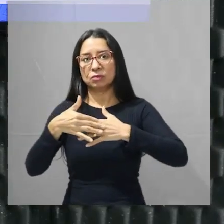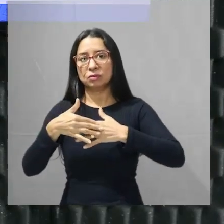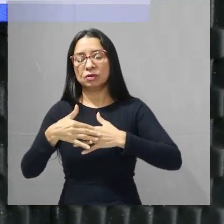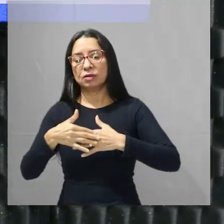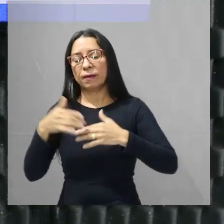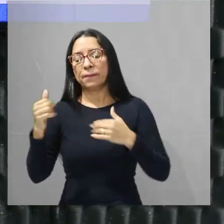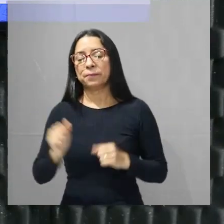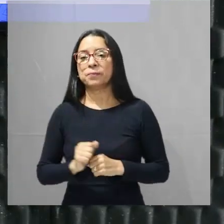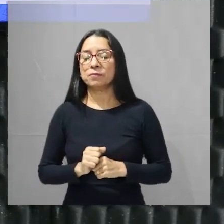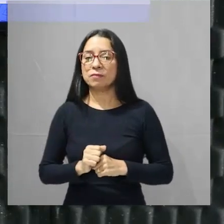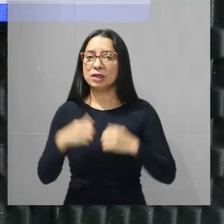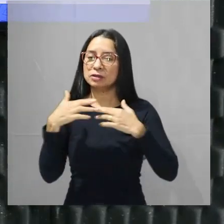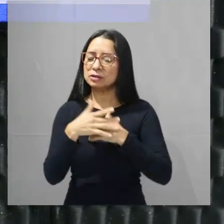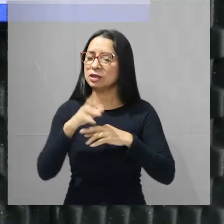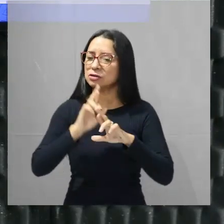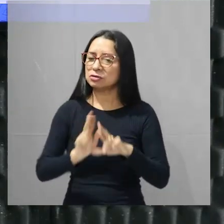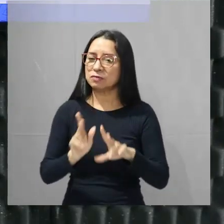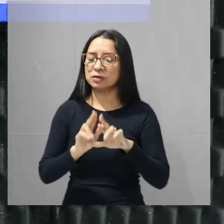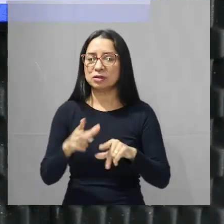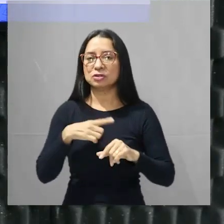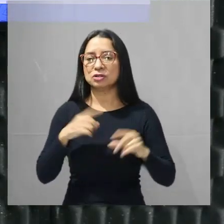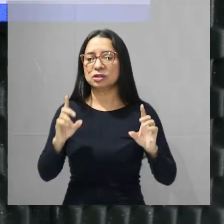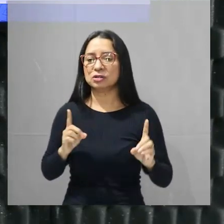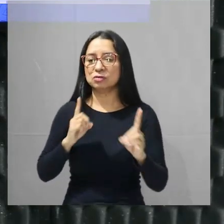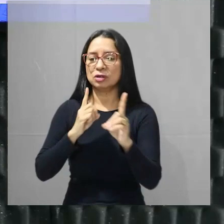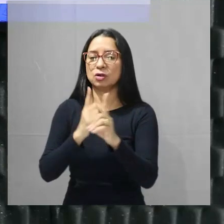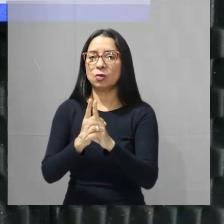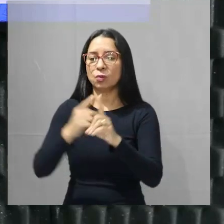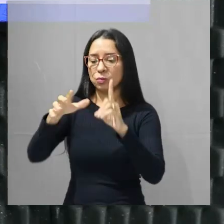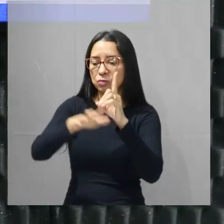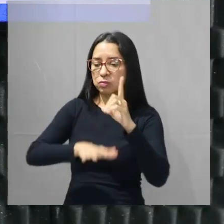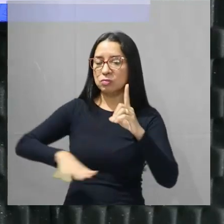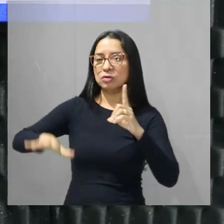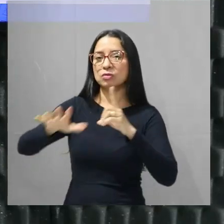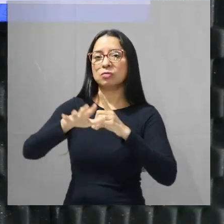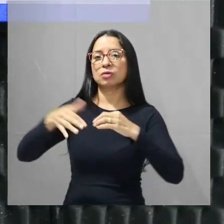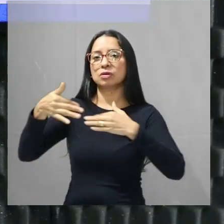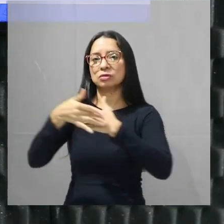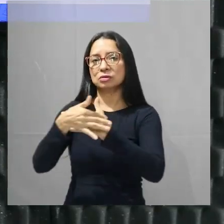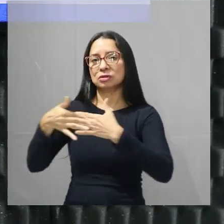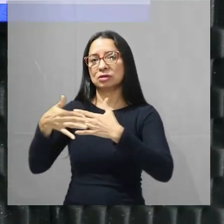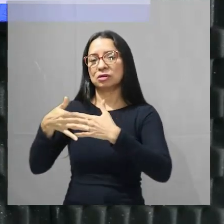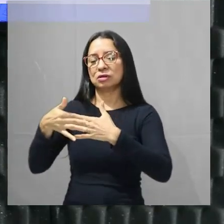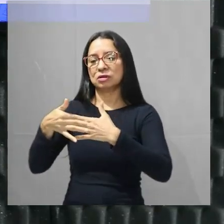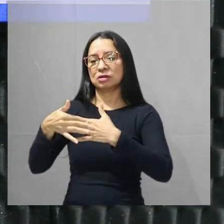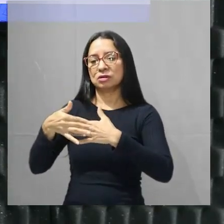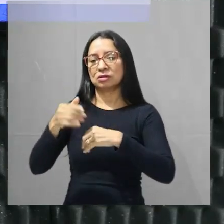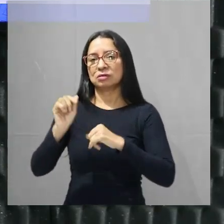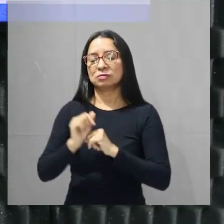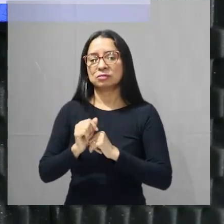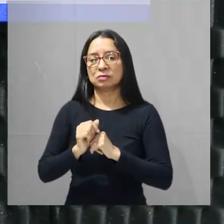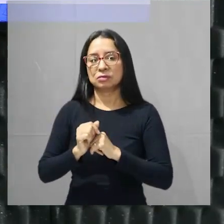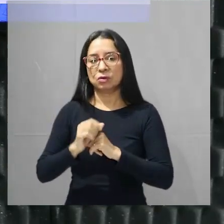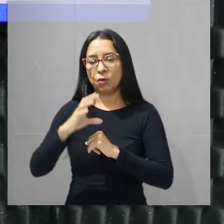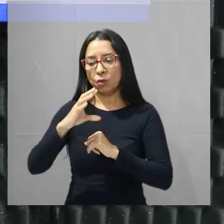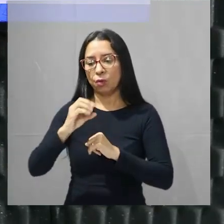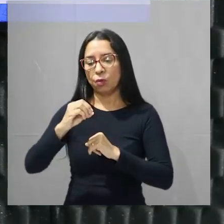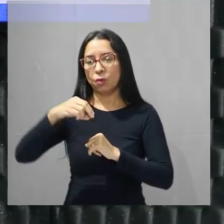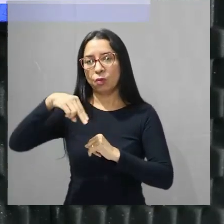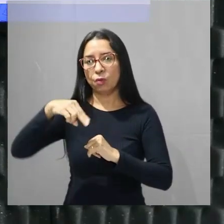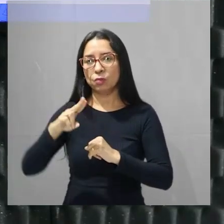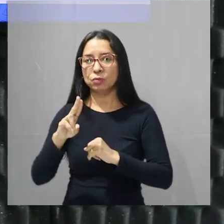cidades diferentes têm seu encontro e sua malha urbana, galera, nós chamamos esse fenômeno de quê? De